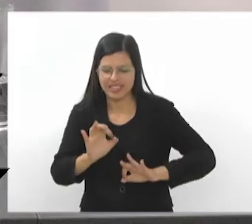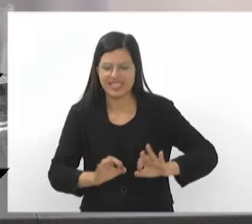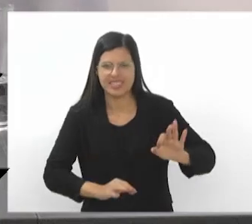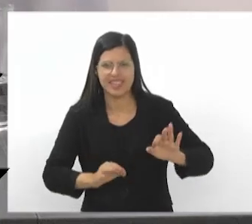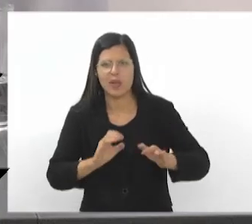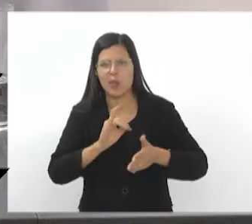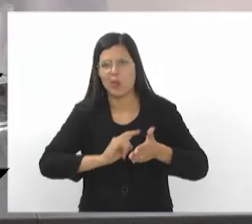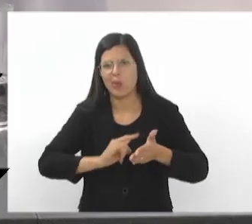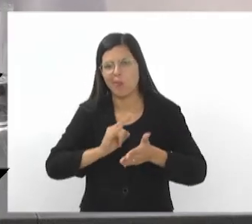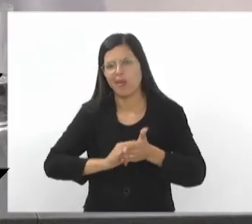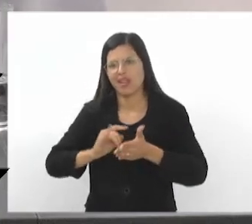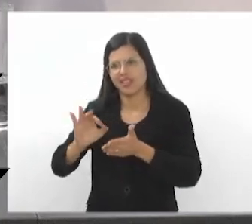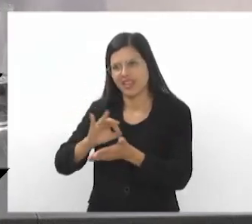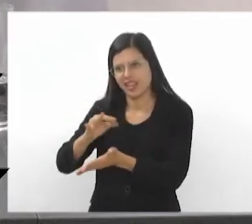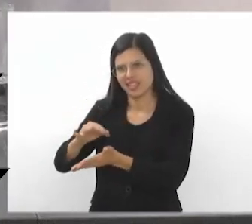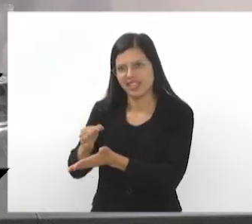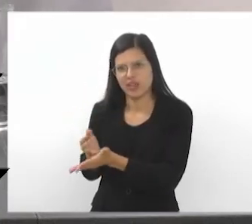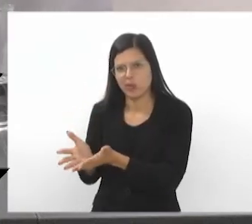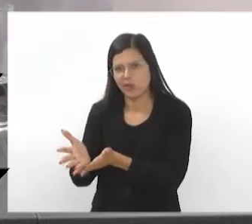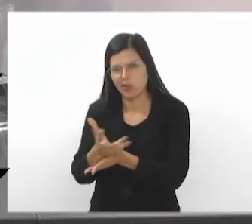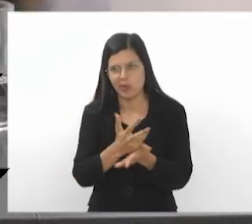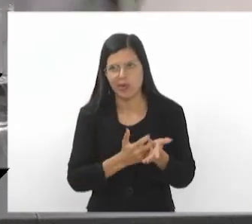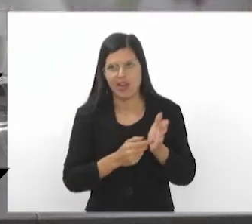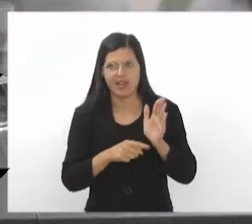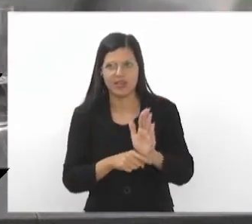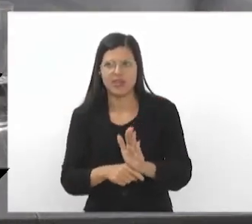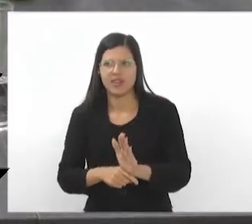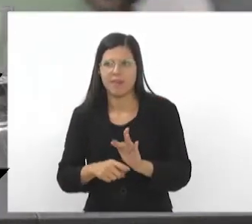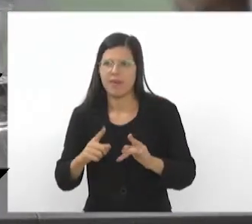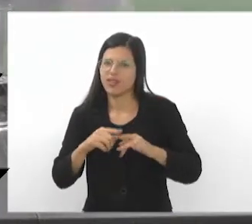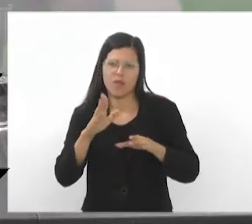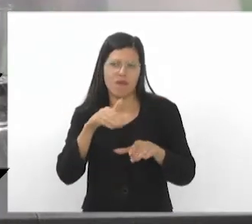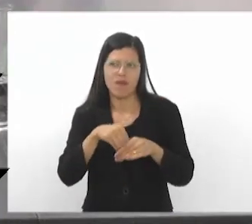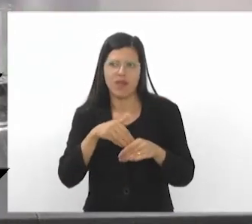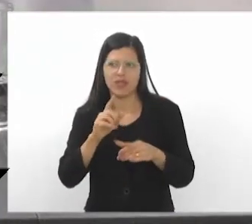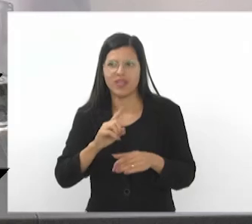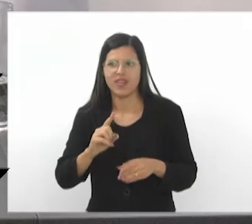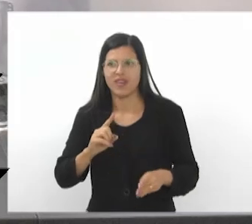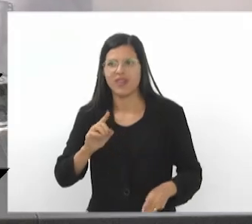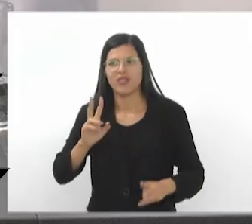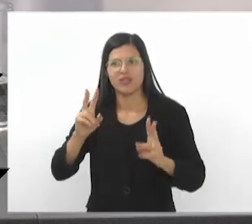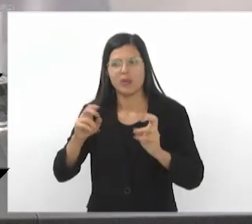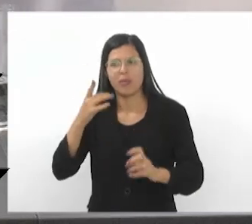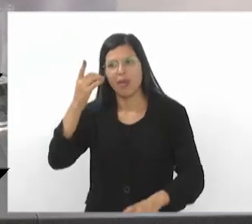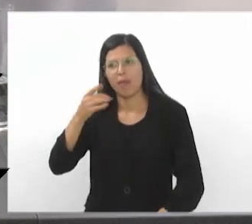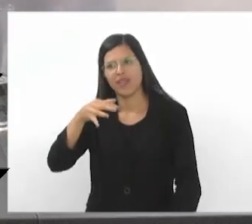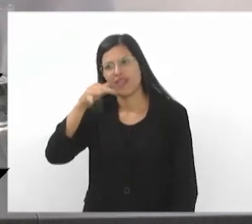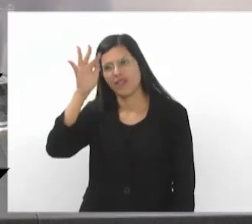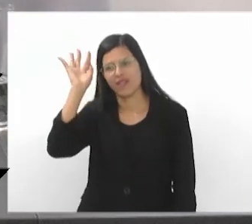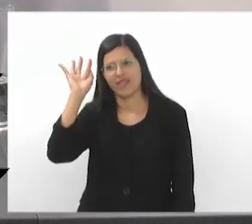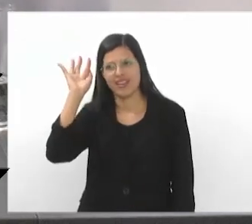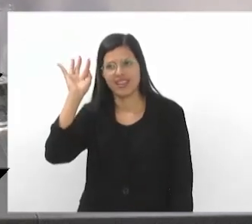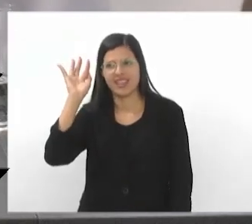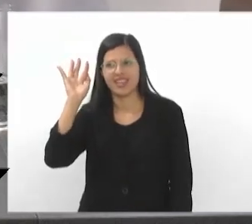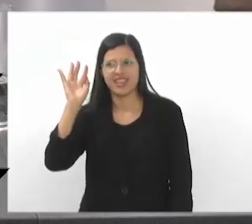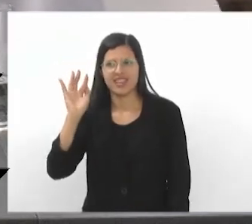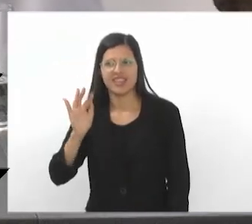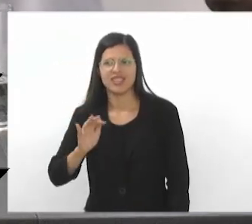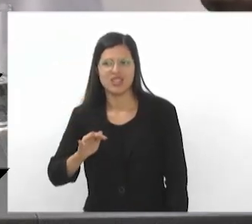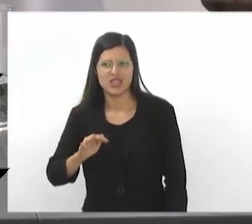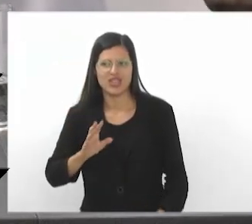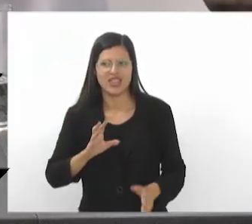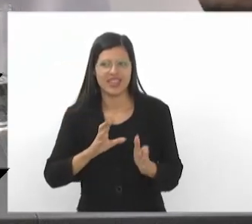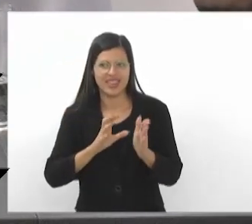de assinaturas. Auxiliei de alguma maneira, embora não vote. Em relação ao deputado Fred Pacheco, como membro da base do